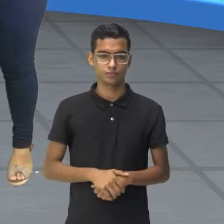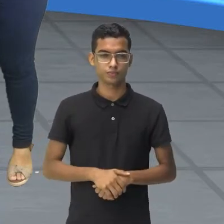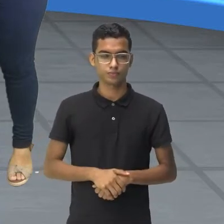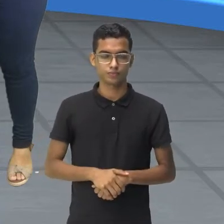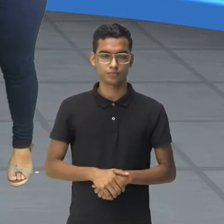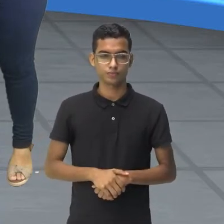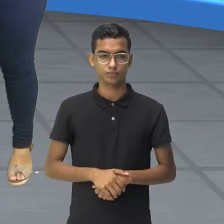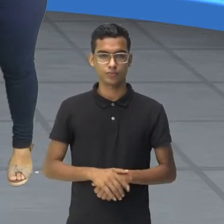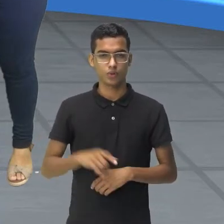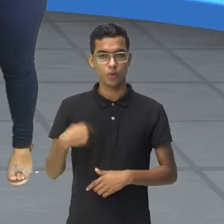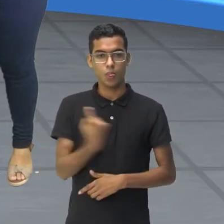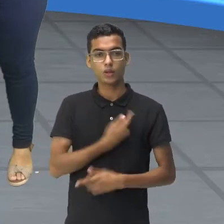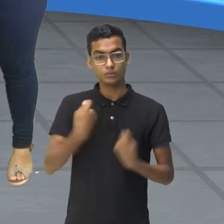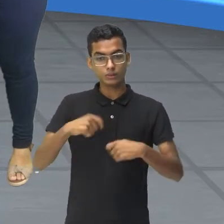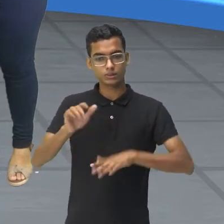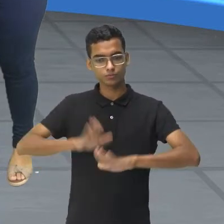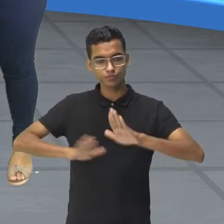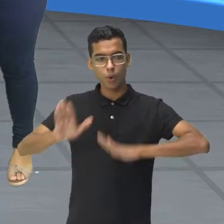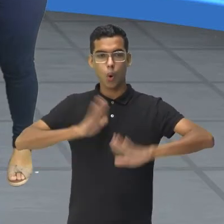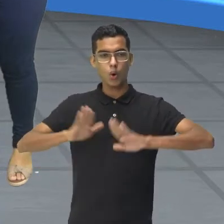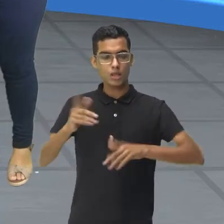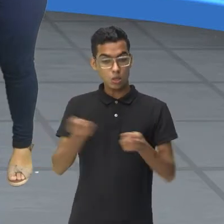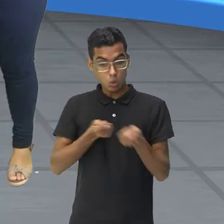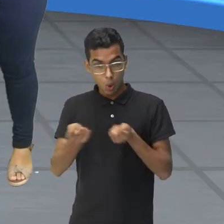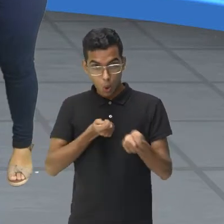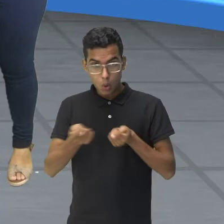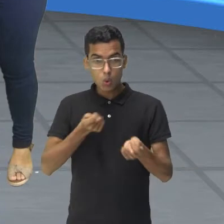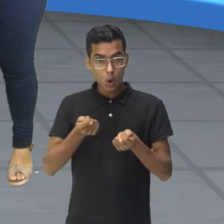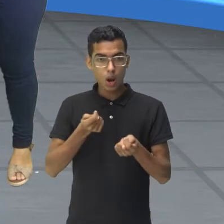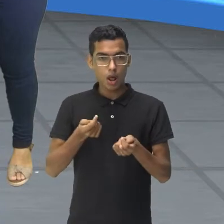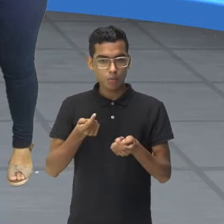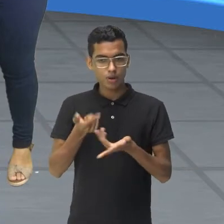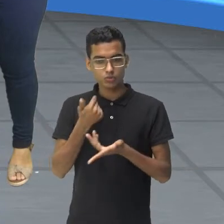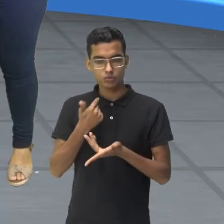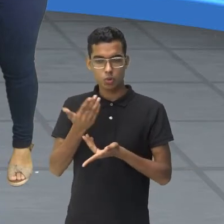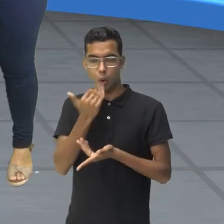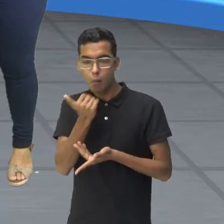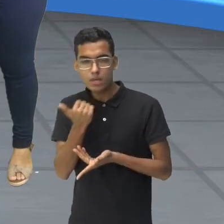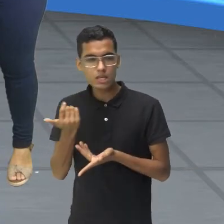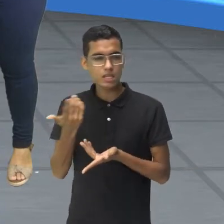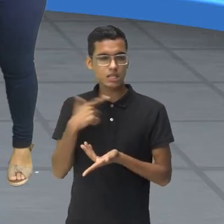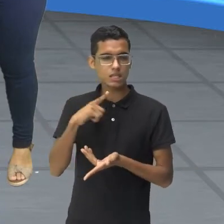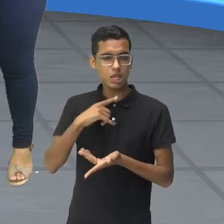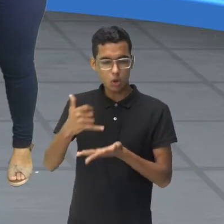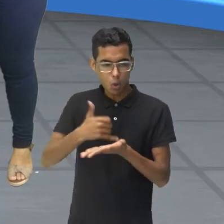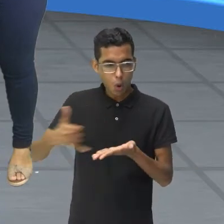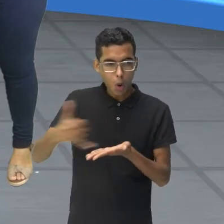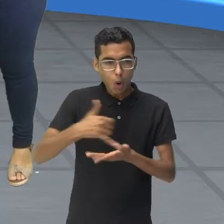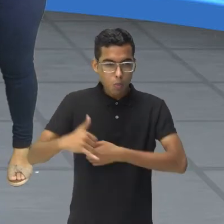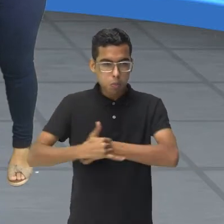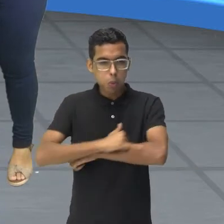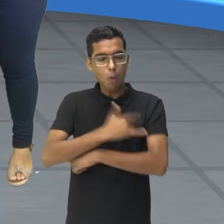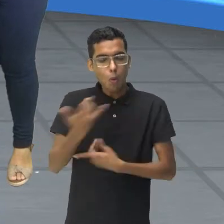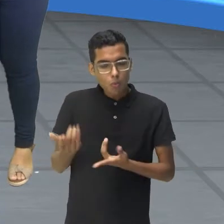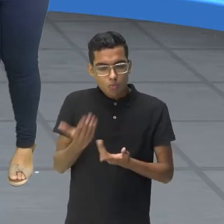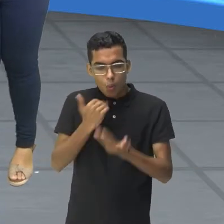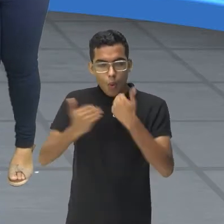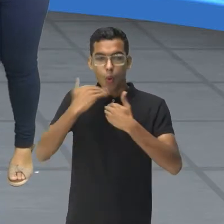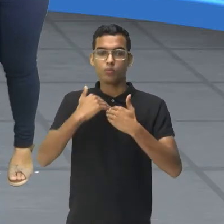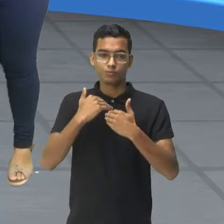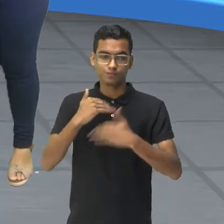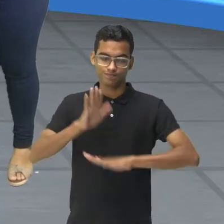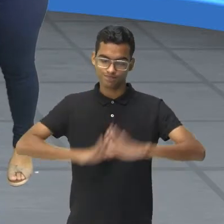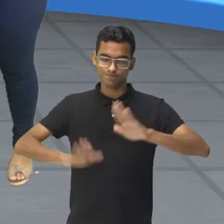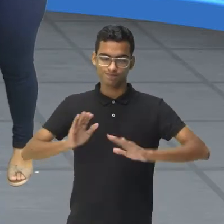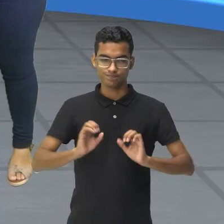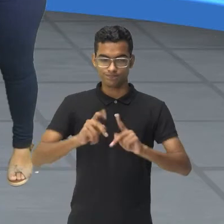esteja colocando muita gordura no nosso corpo e depois, né, a gente não sabe o que fazer com eles, tá bom? Prosseguindo, vamos